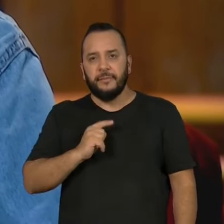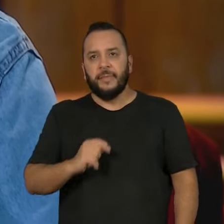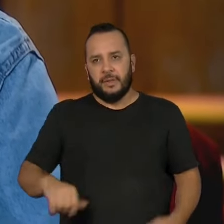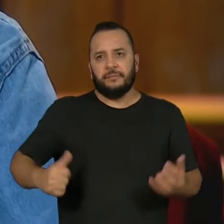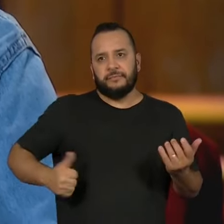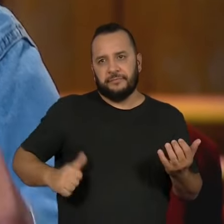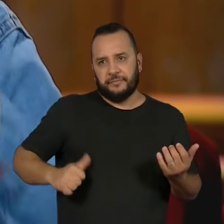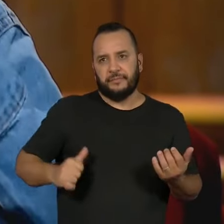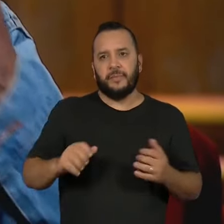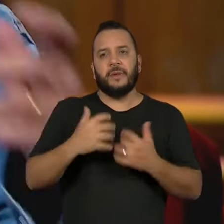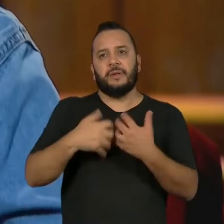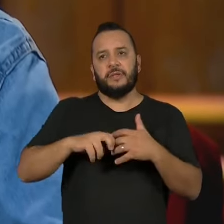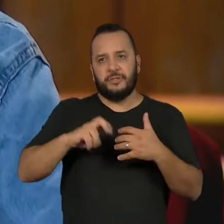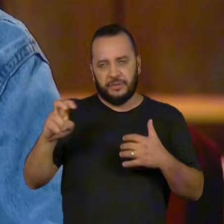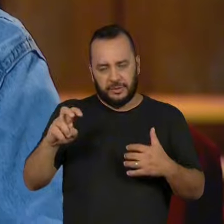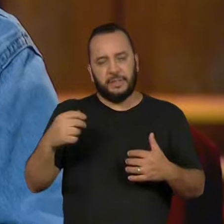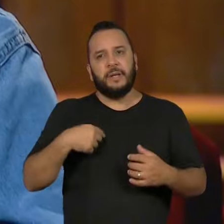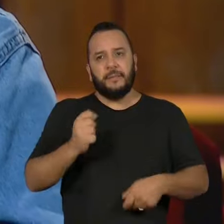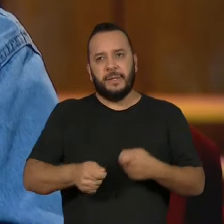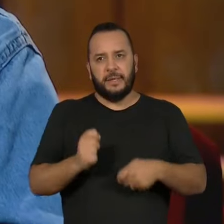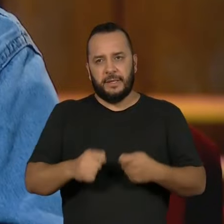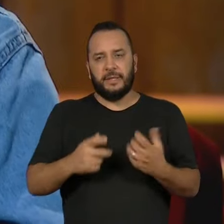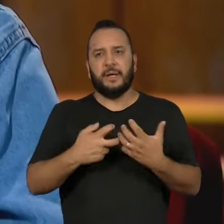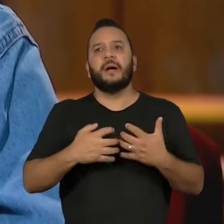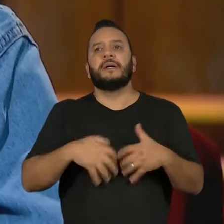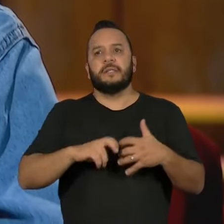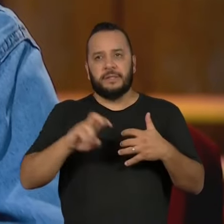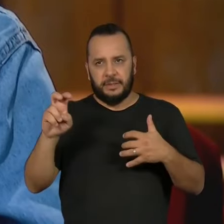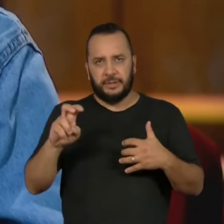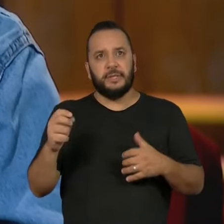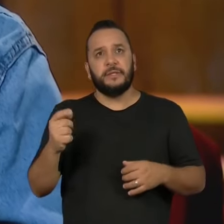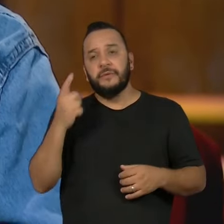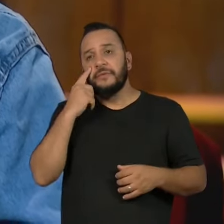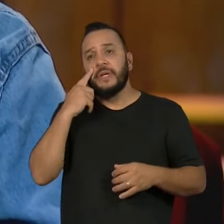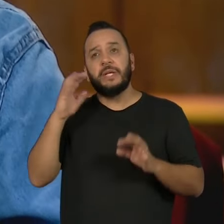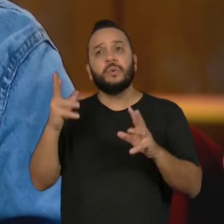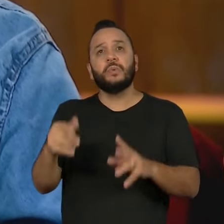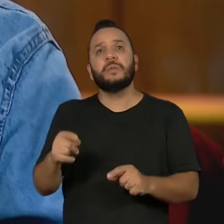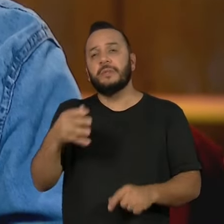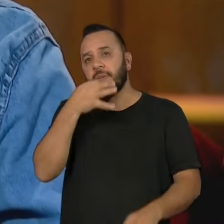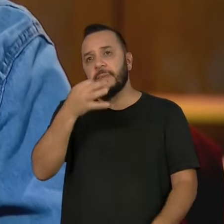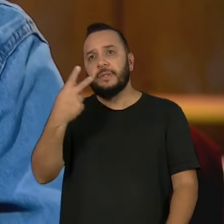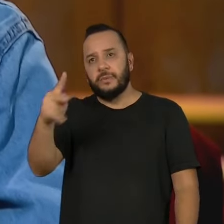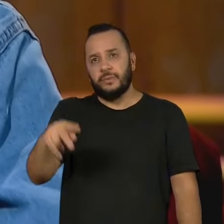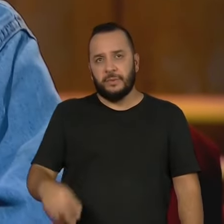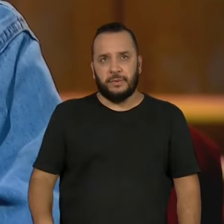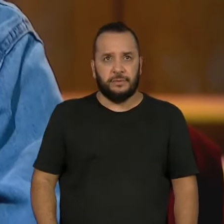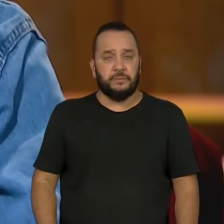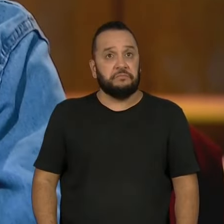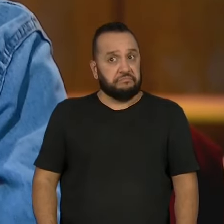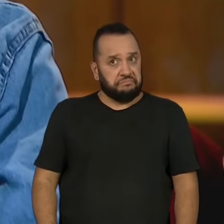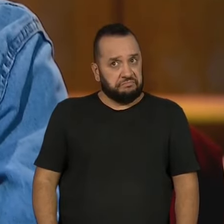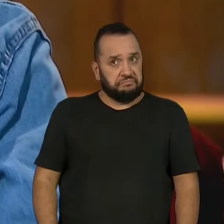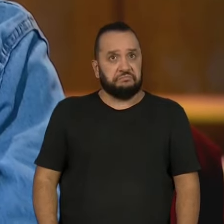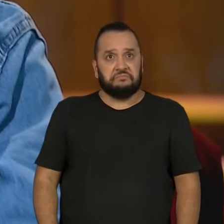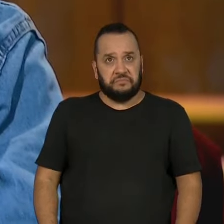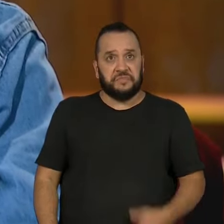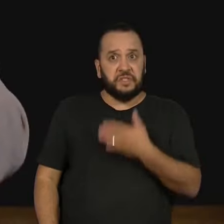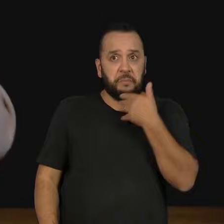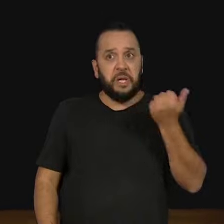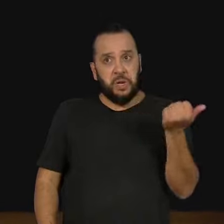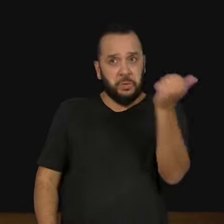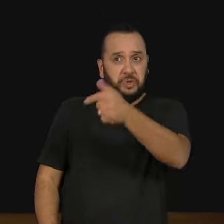é inteligência a bateria é inteligência tudo é inteligência que que você achou Aí eu pensei comigo assim foi pô tá melhor do que o que